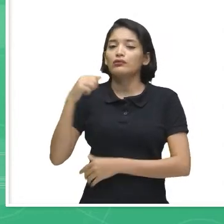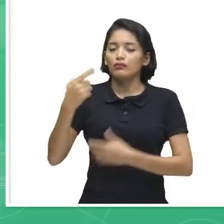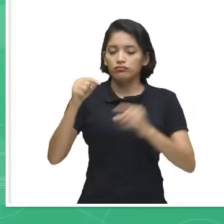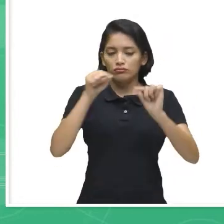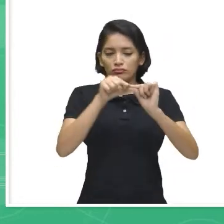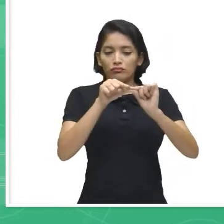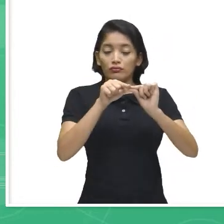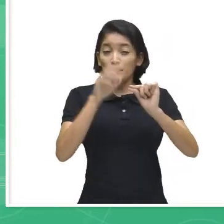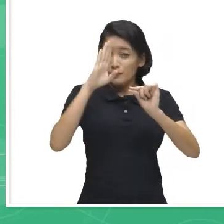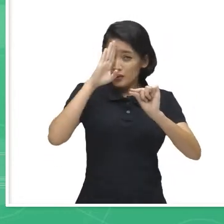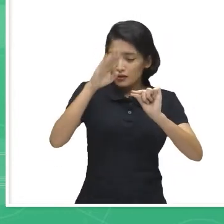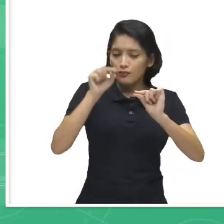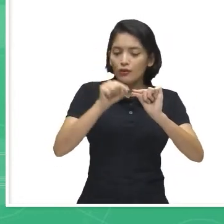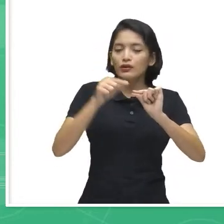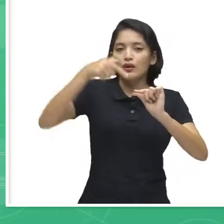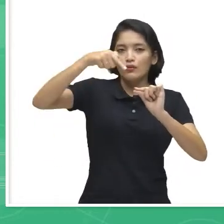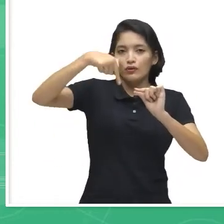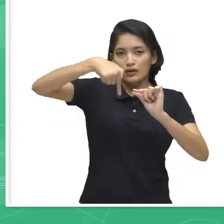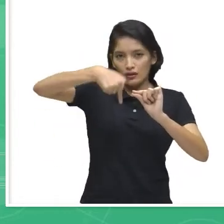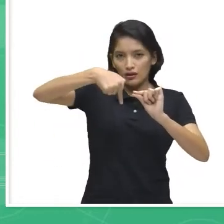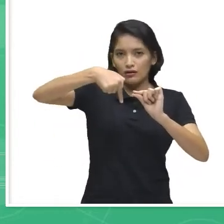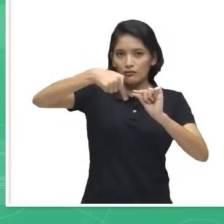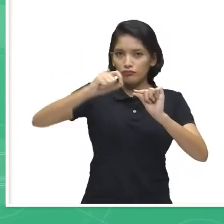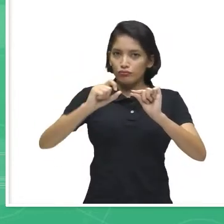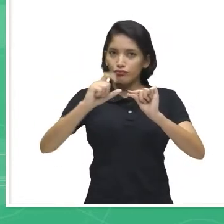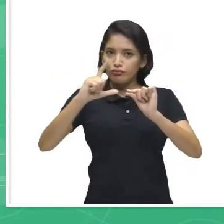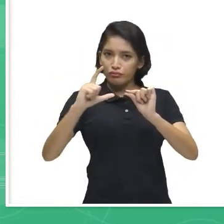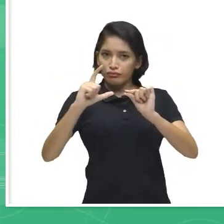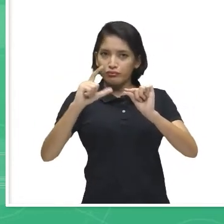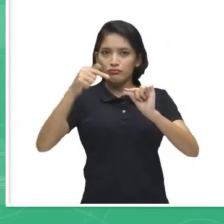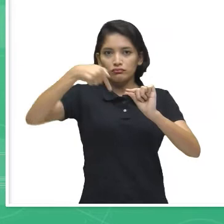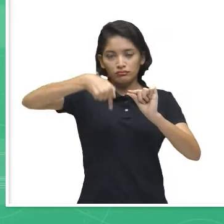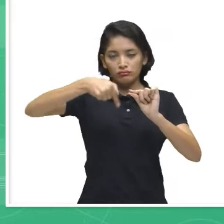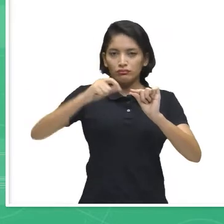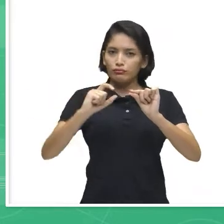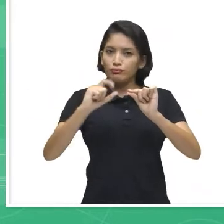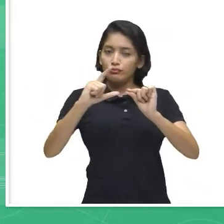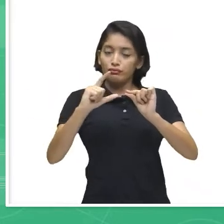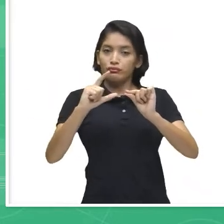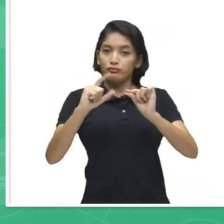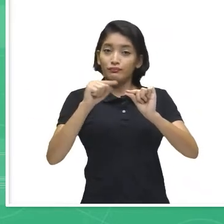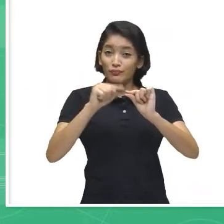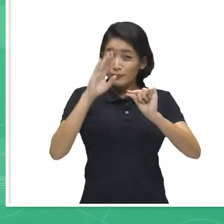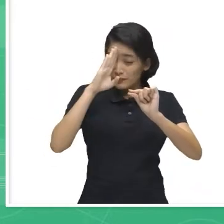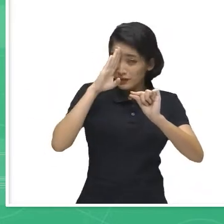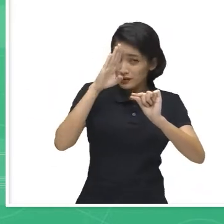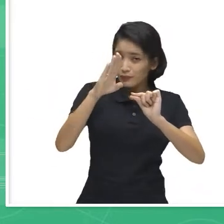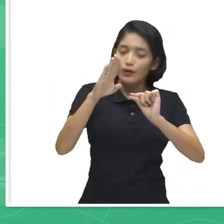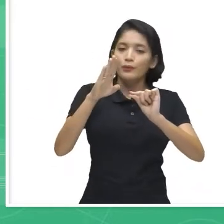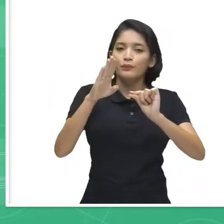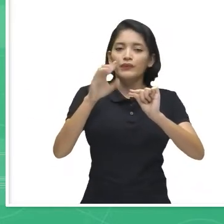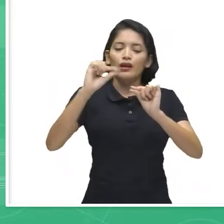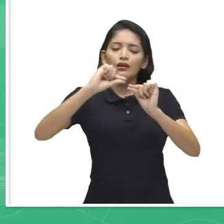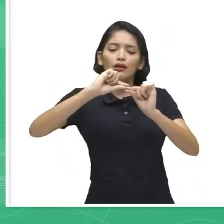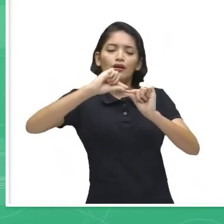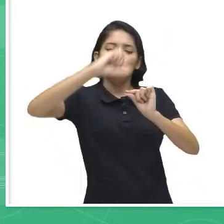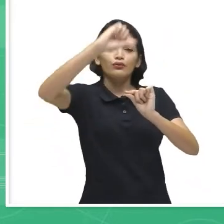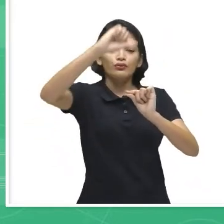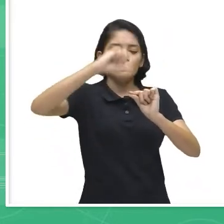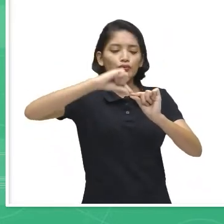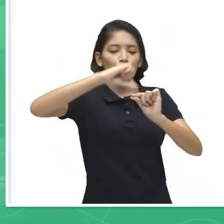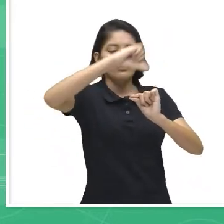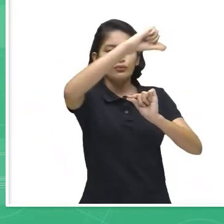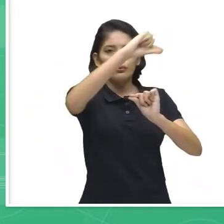tenho uma carga Qzão, tá certo? Essa carga Qzão aqui, ela está no centro. Essas linhas